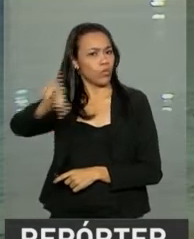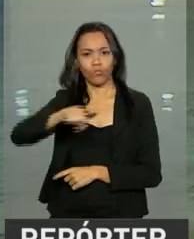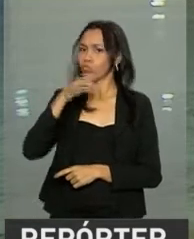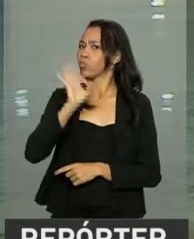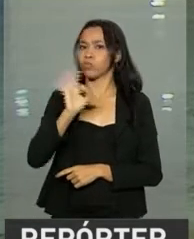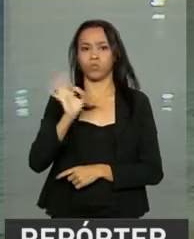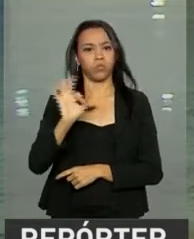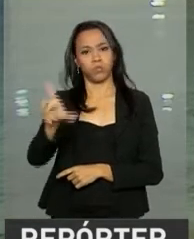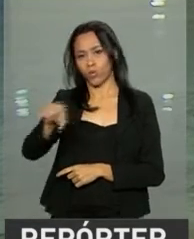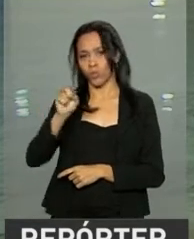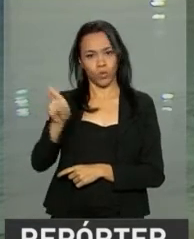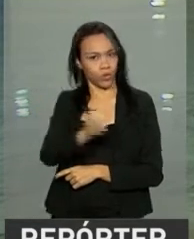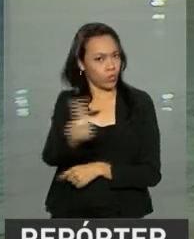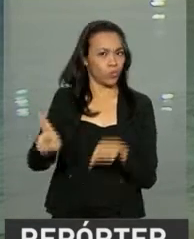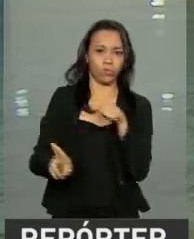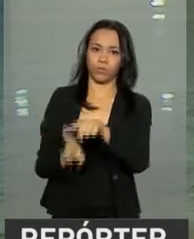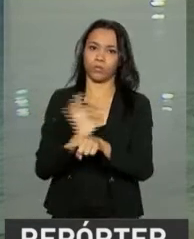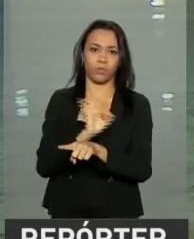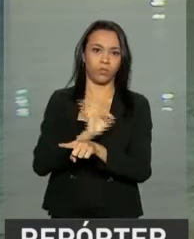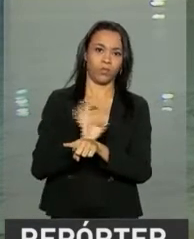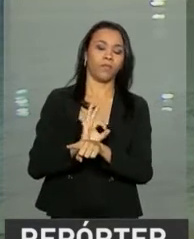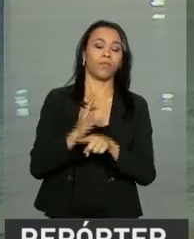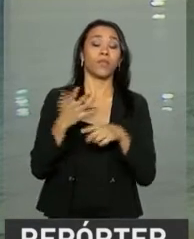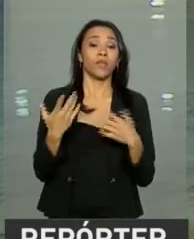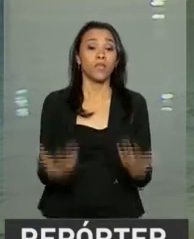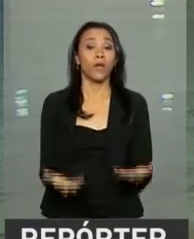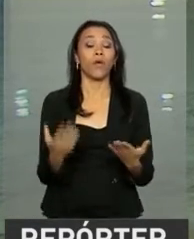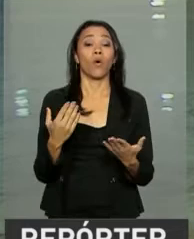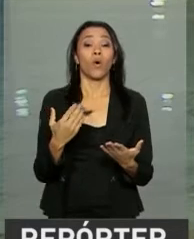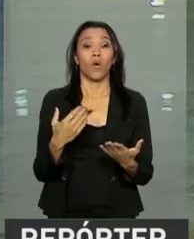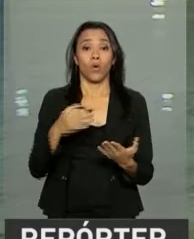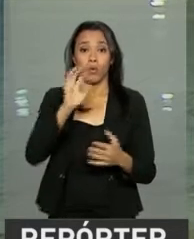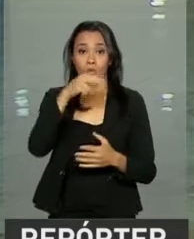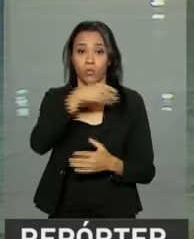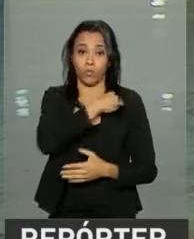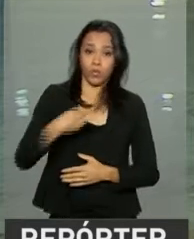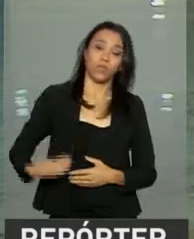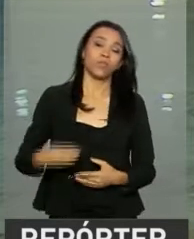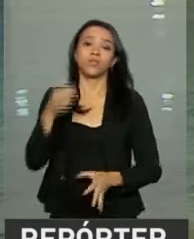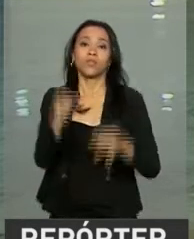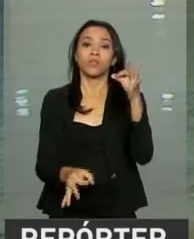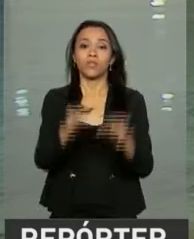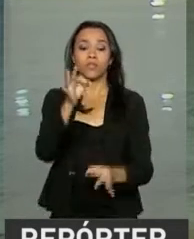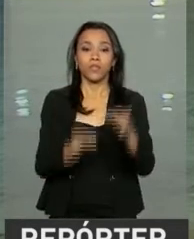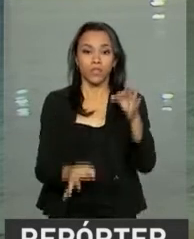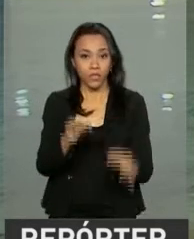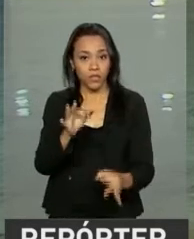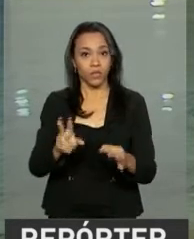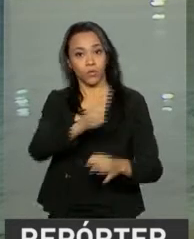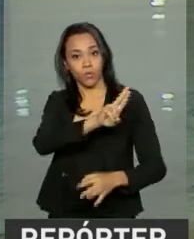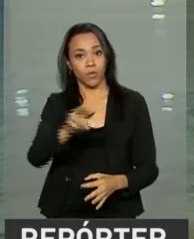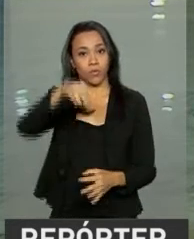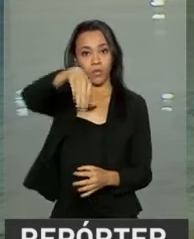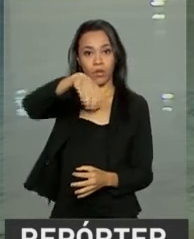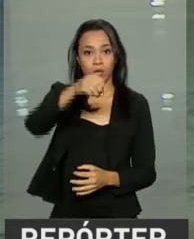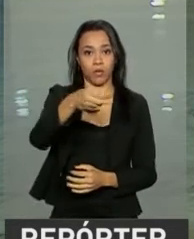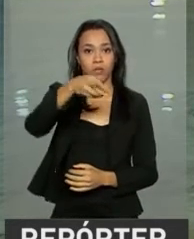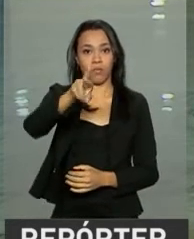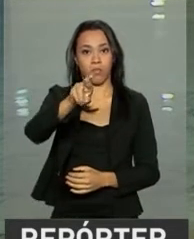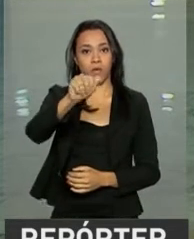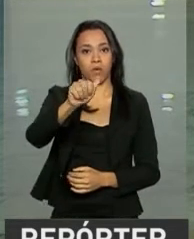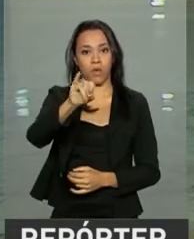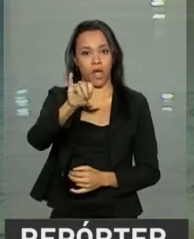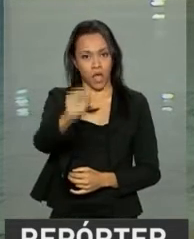feita por um partido político o ministro da justiça e cidadania alexandre de moraes afirmou que